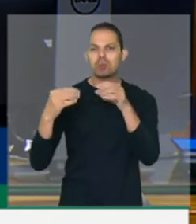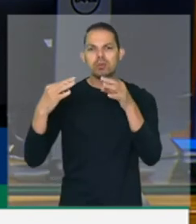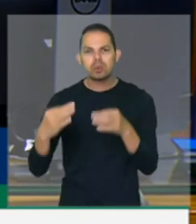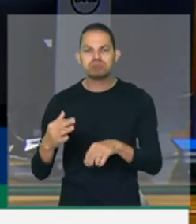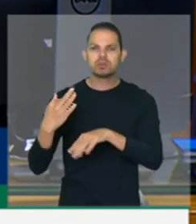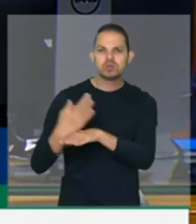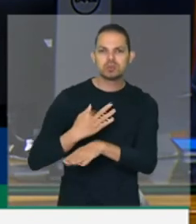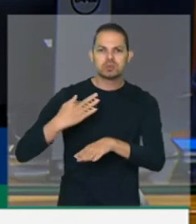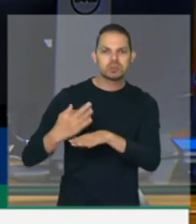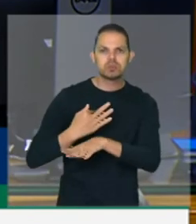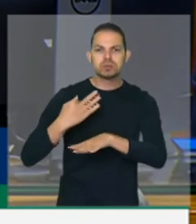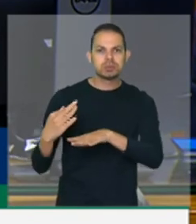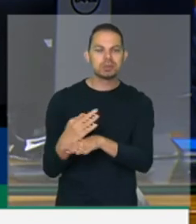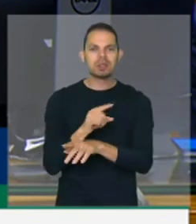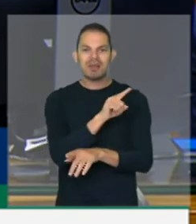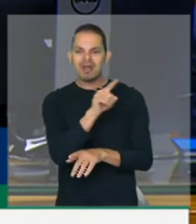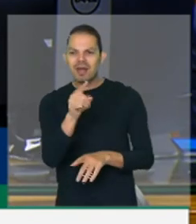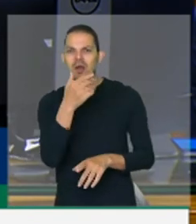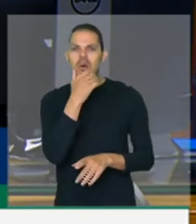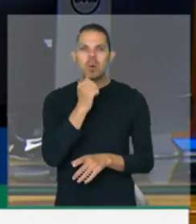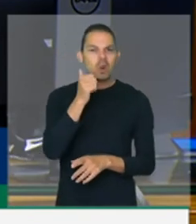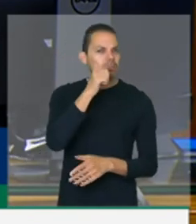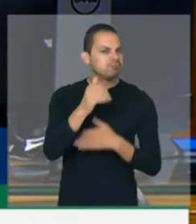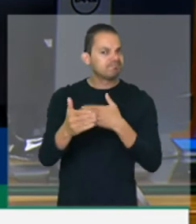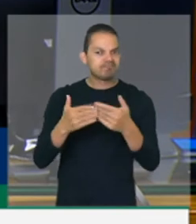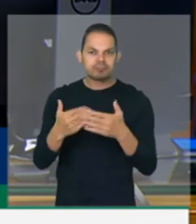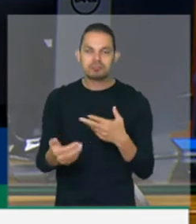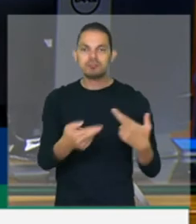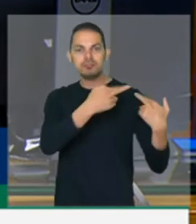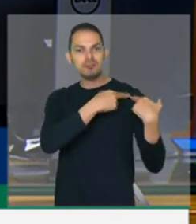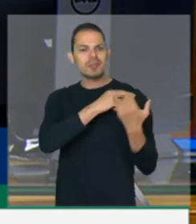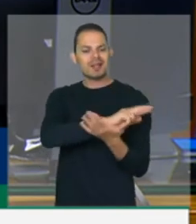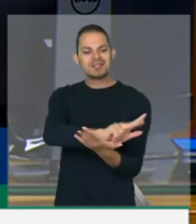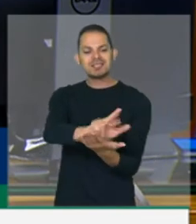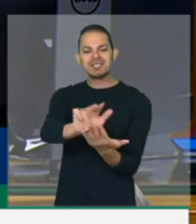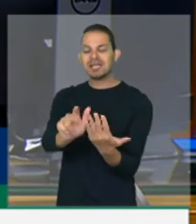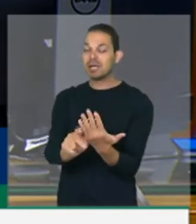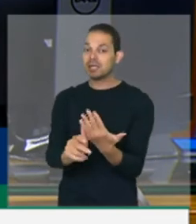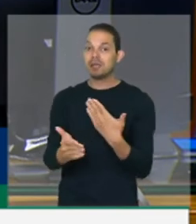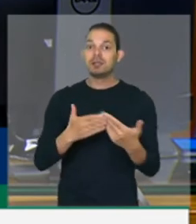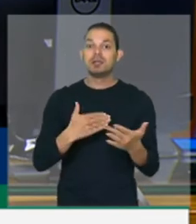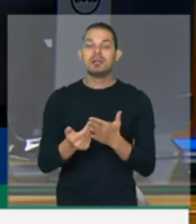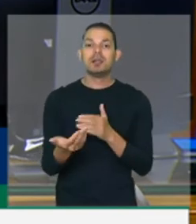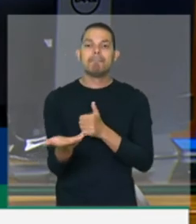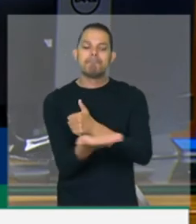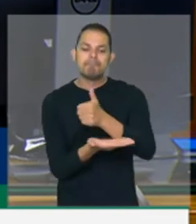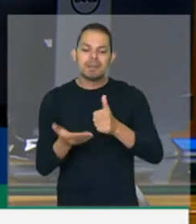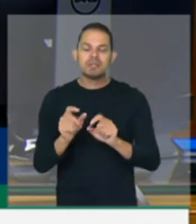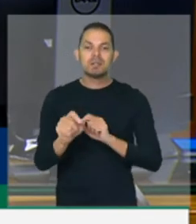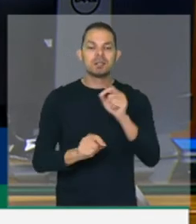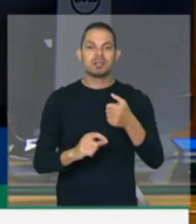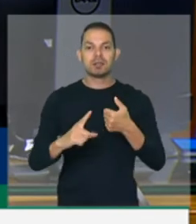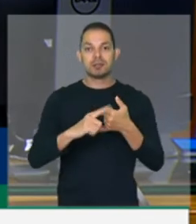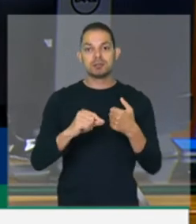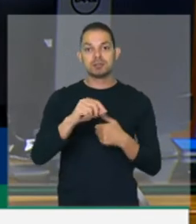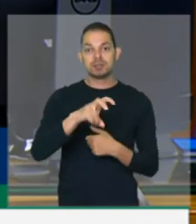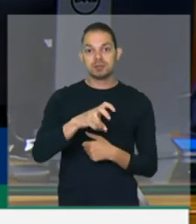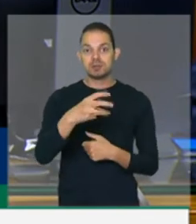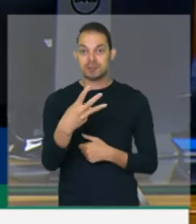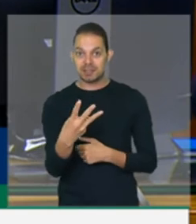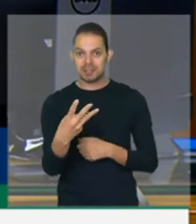ou aquelas que exercem suas prerrogativas de modo diverso, baseado no princípio do artigo 53